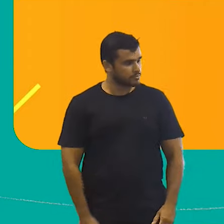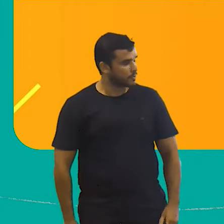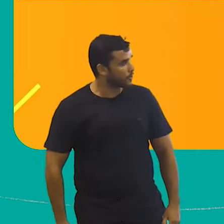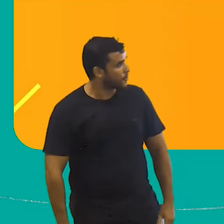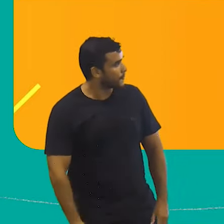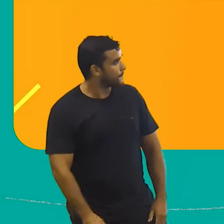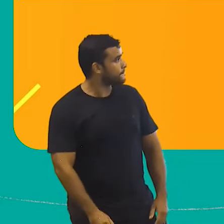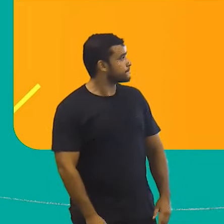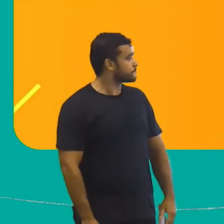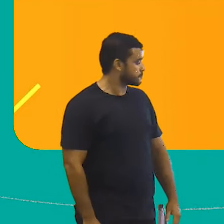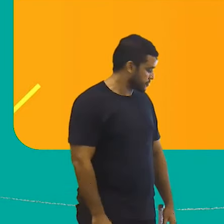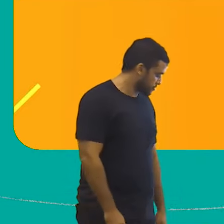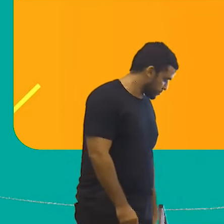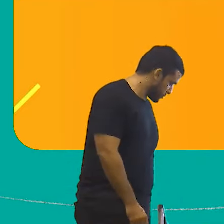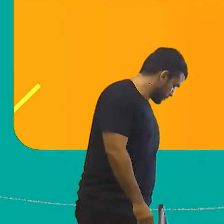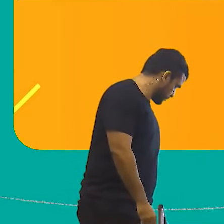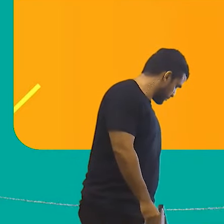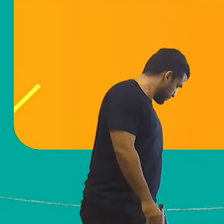Caiu no último esse.